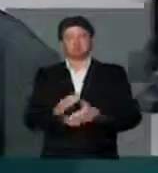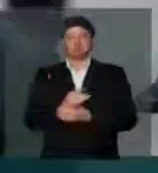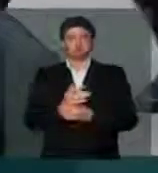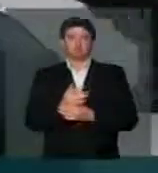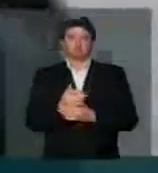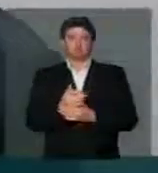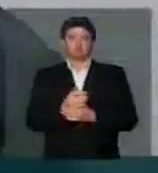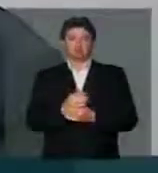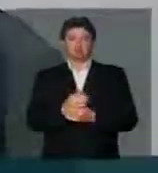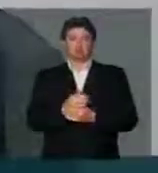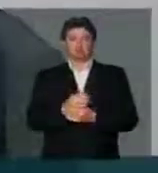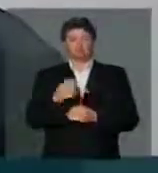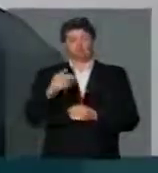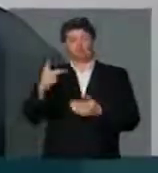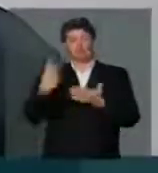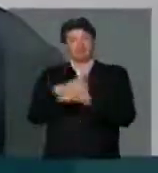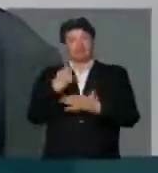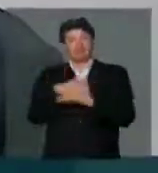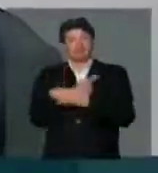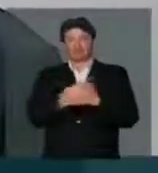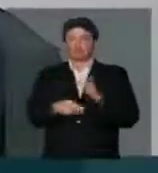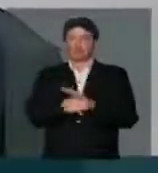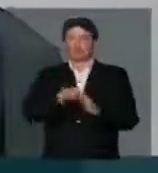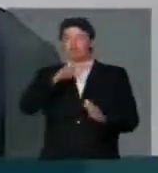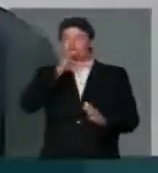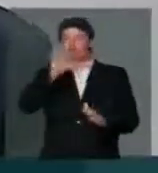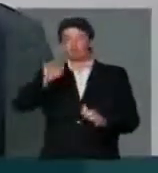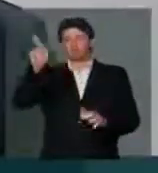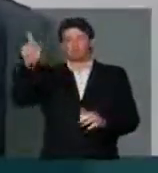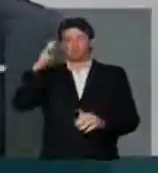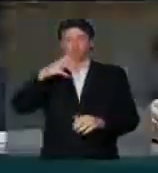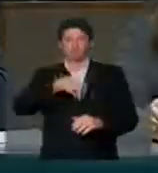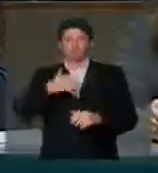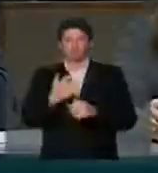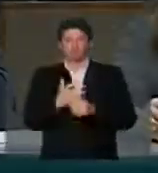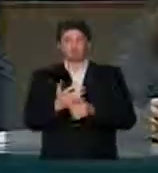essa decisão equivocada da Receita Federal da Bahia. Obrigado, novo deputado.